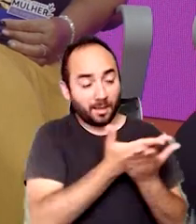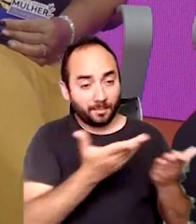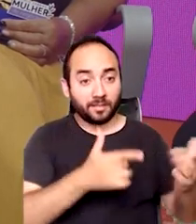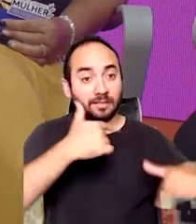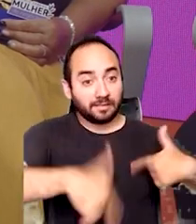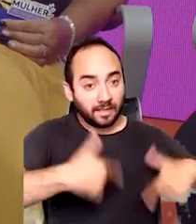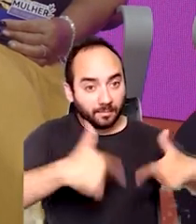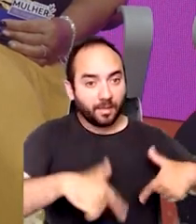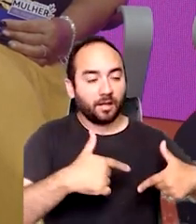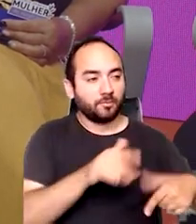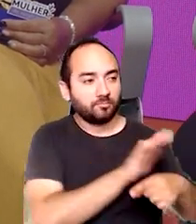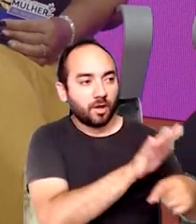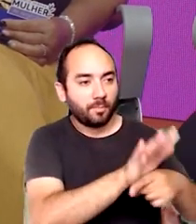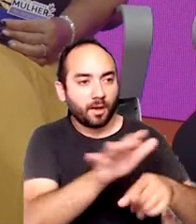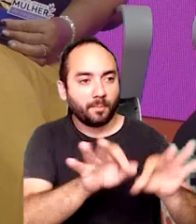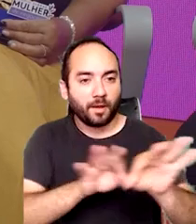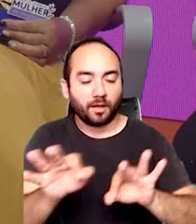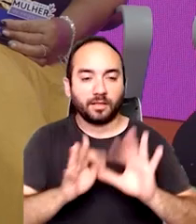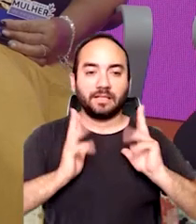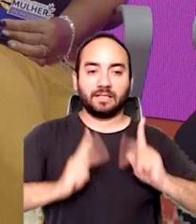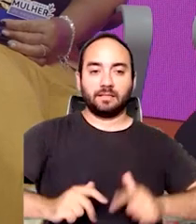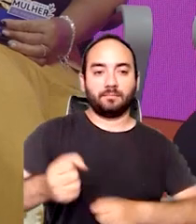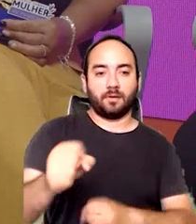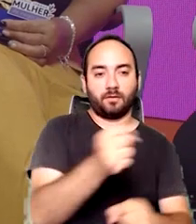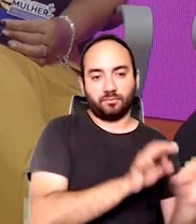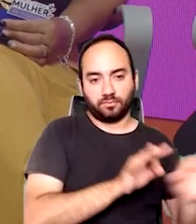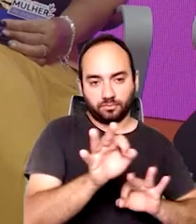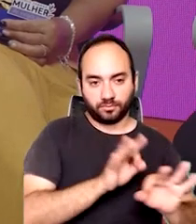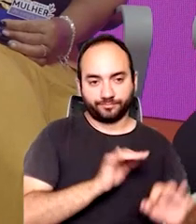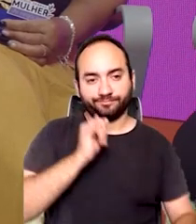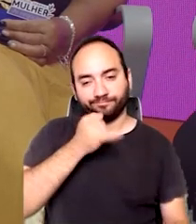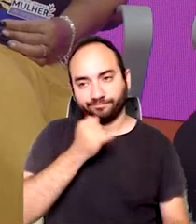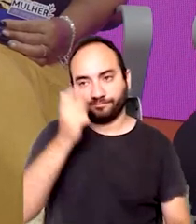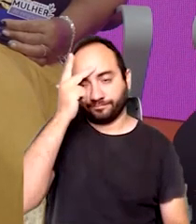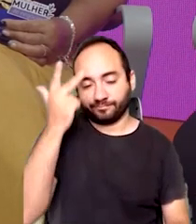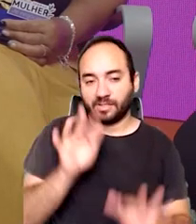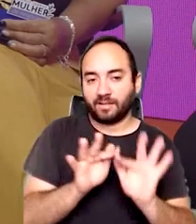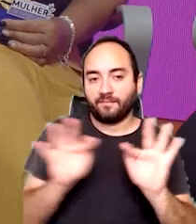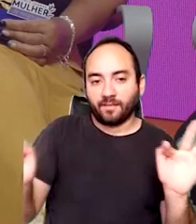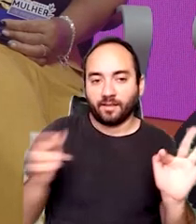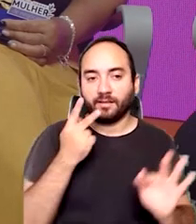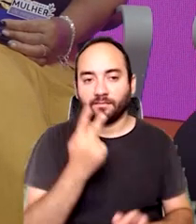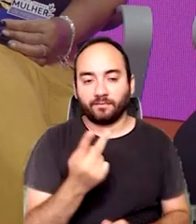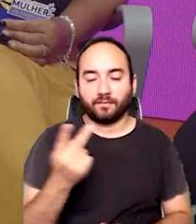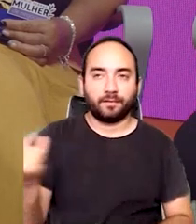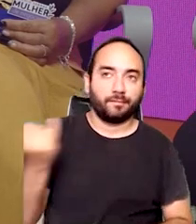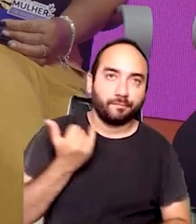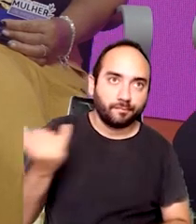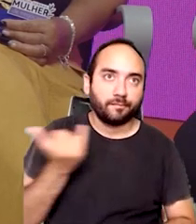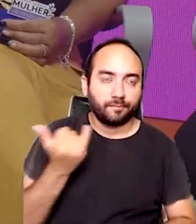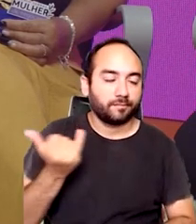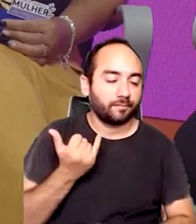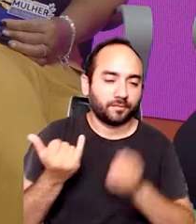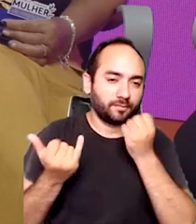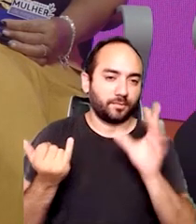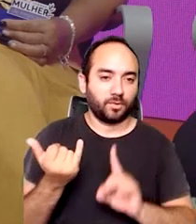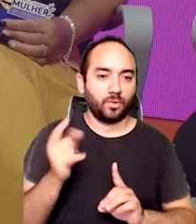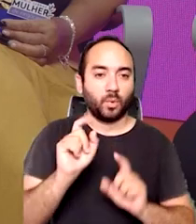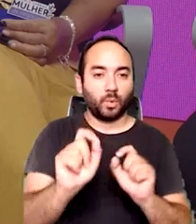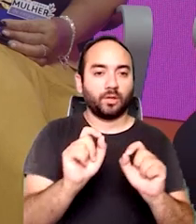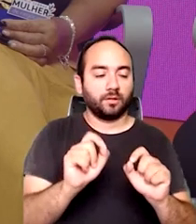das pessoas que são prestadoras de limpeza né que infelizmente tem uma frase assim que muitas vezes a gente ouve que é bem